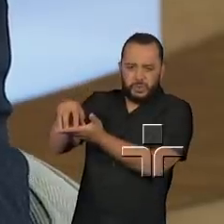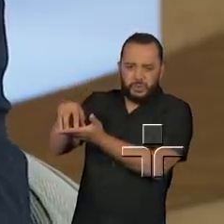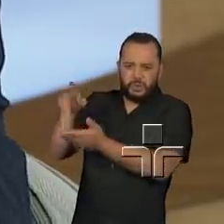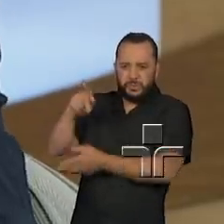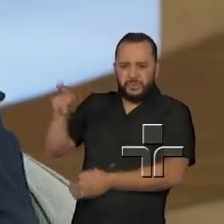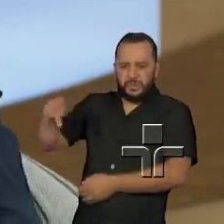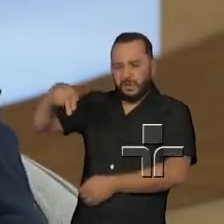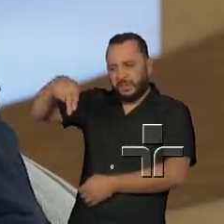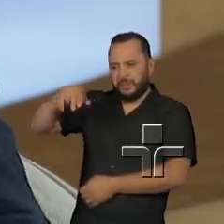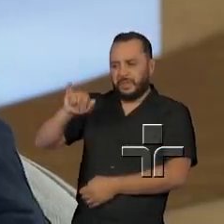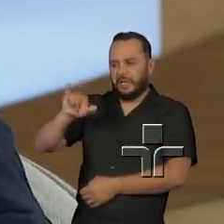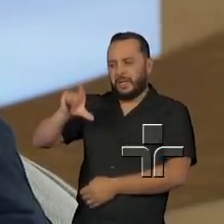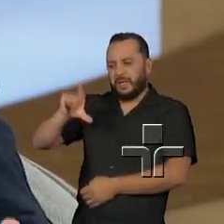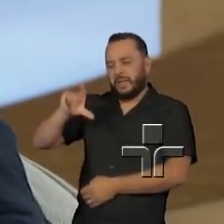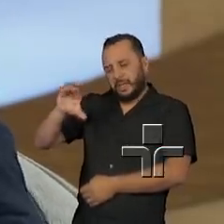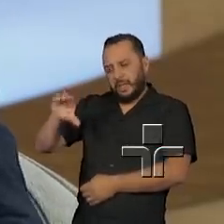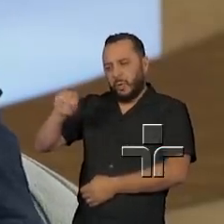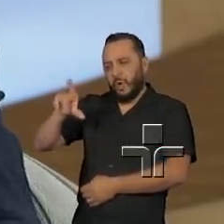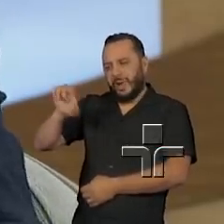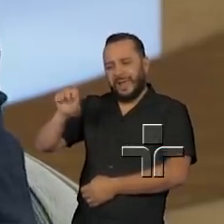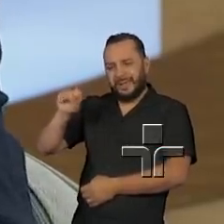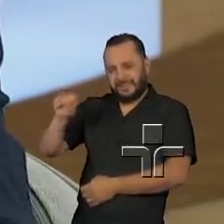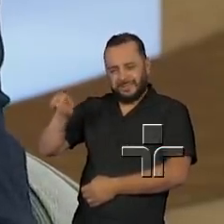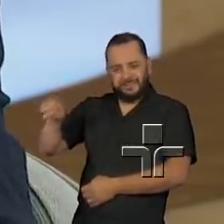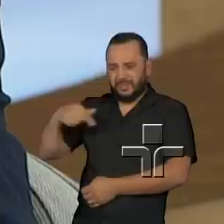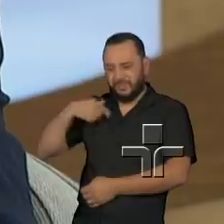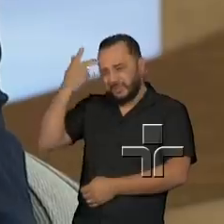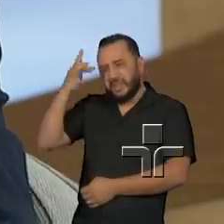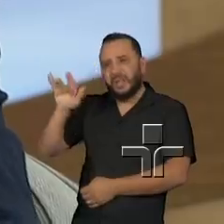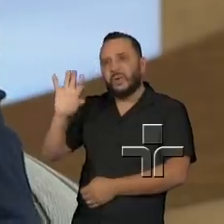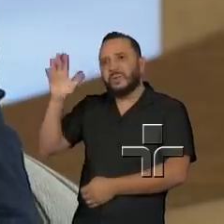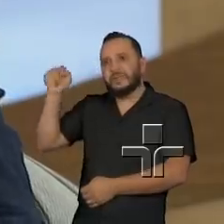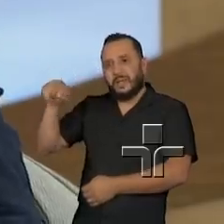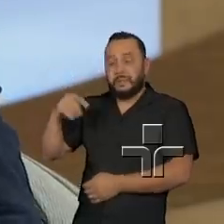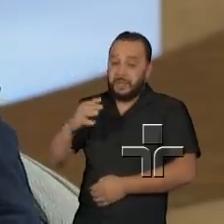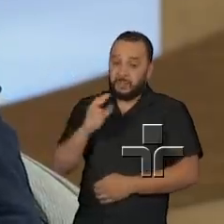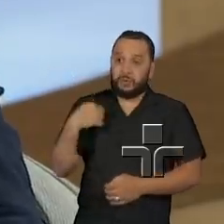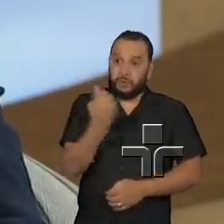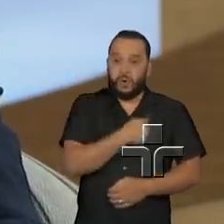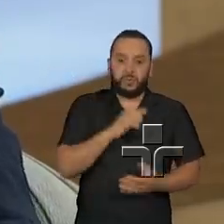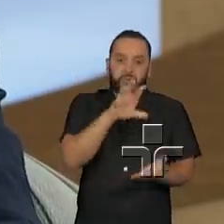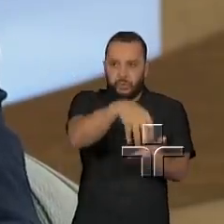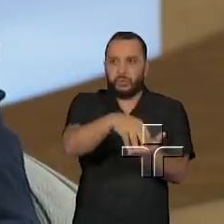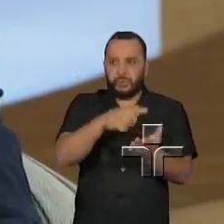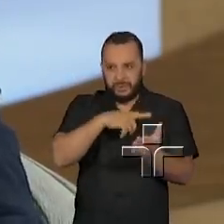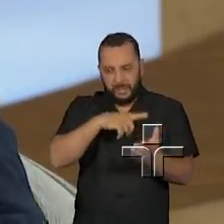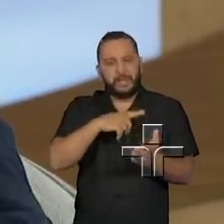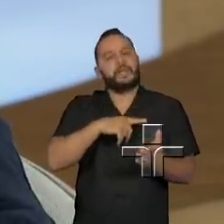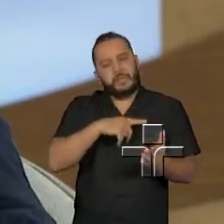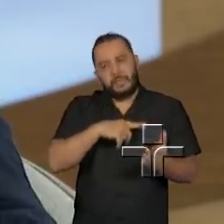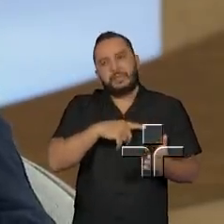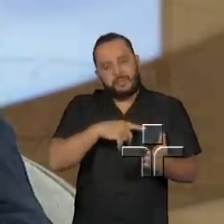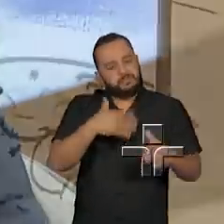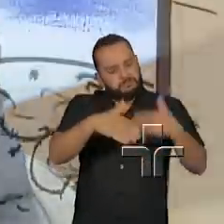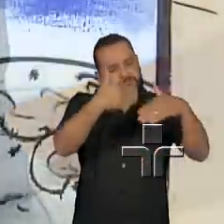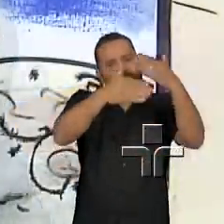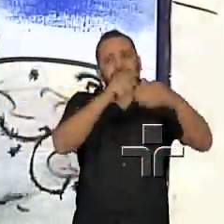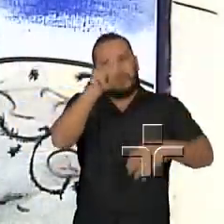professor Nicoleles. O que eu posso te dizer é que o nosso instituto tem a maior produtividade de neurociências daquele estado.